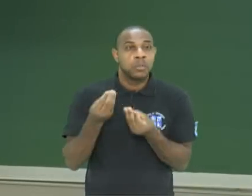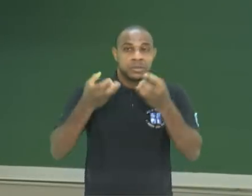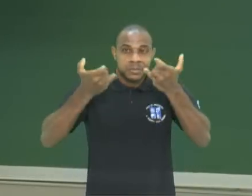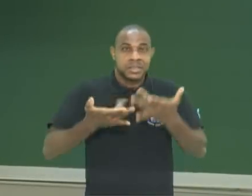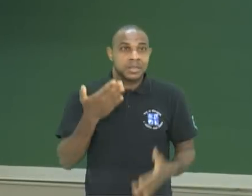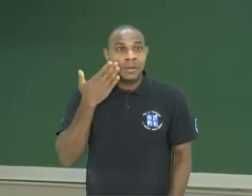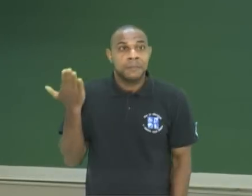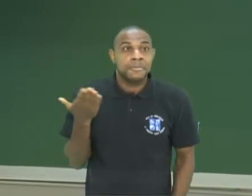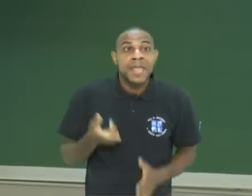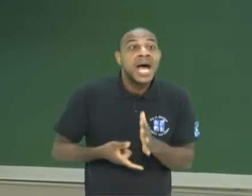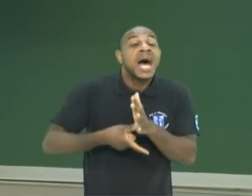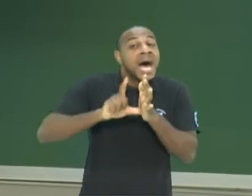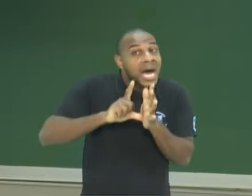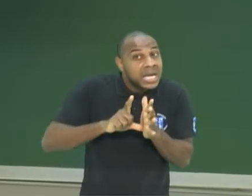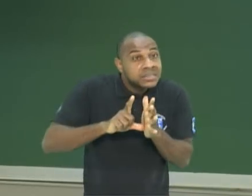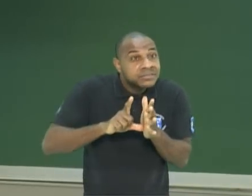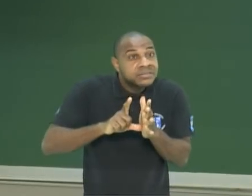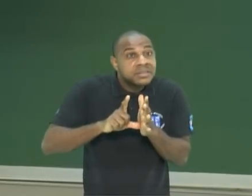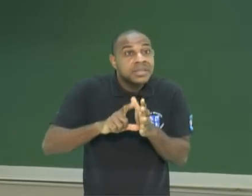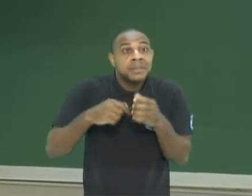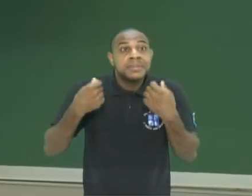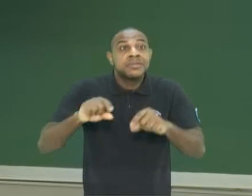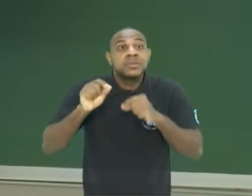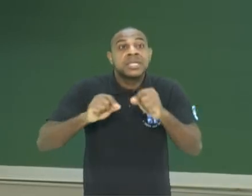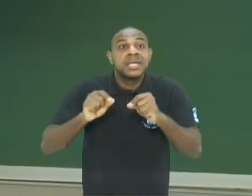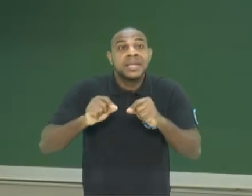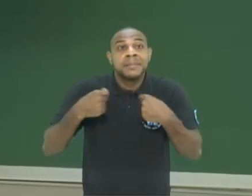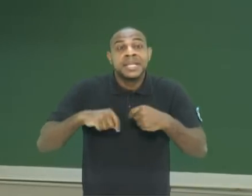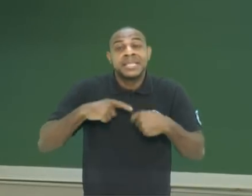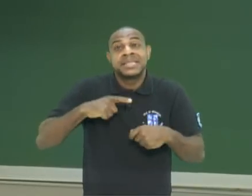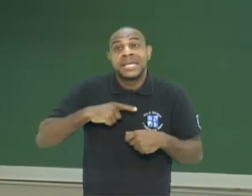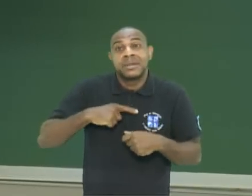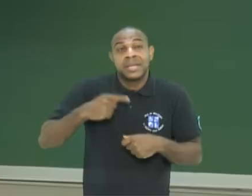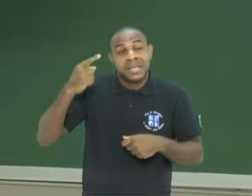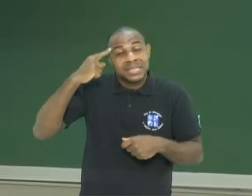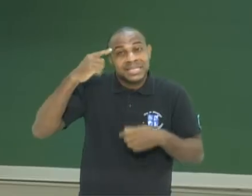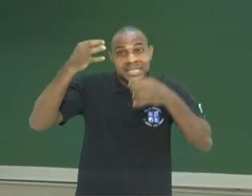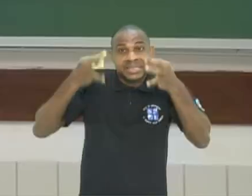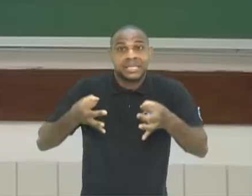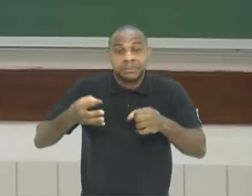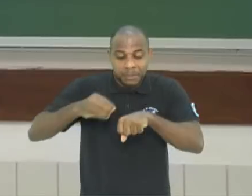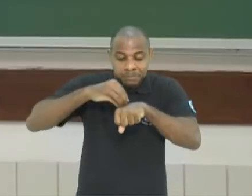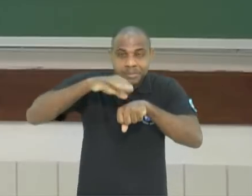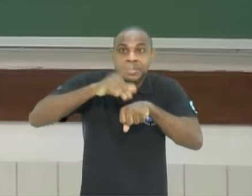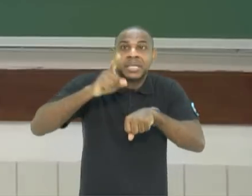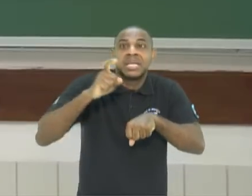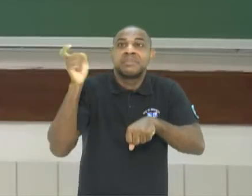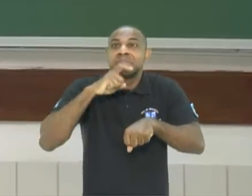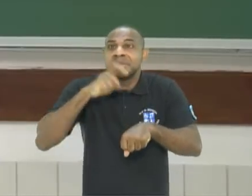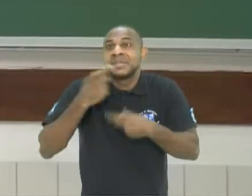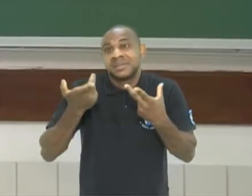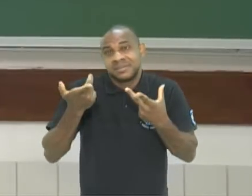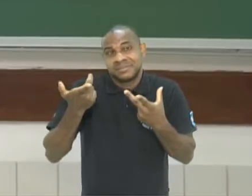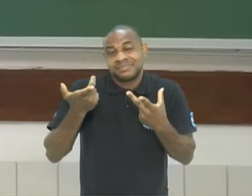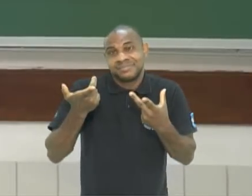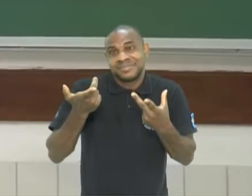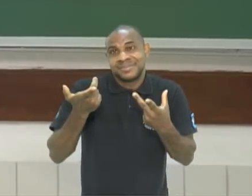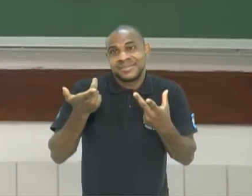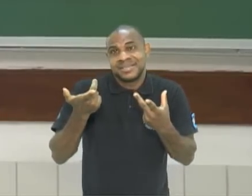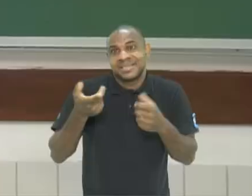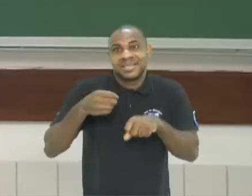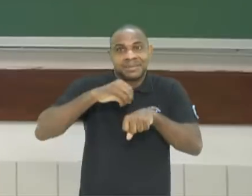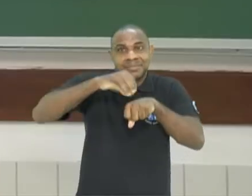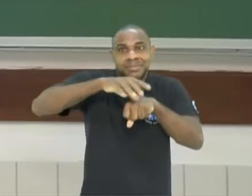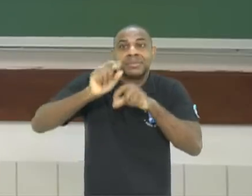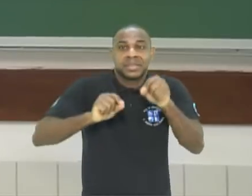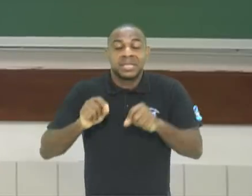diz. Antes de tudo, discernimento para não reproduzir o senso comum. Ou seja, cada um tem que saber